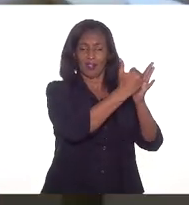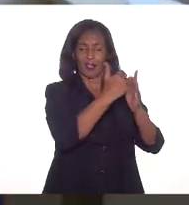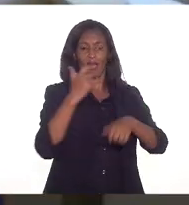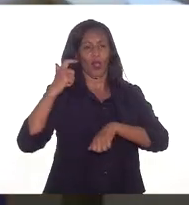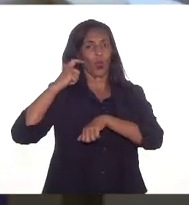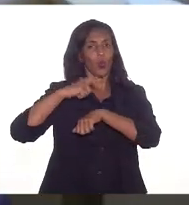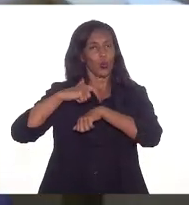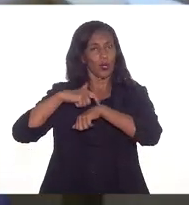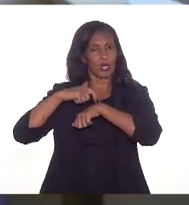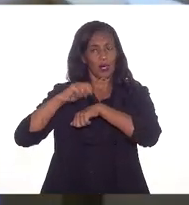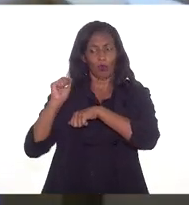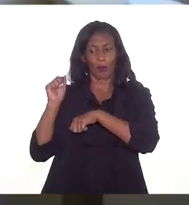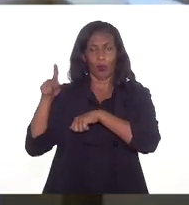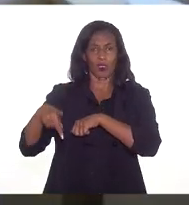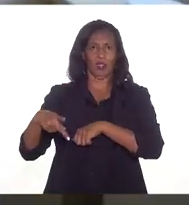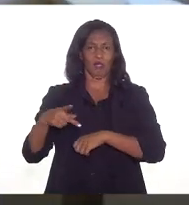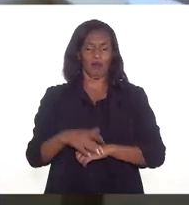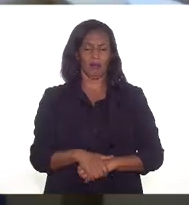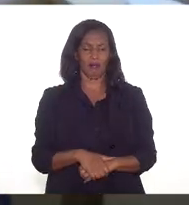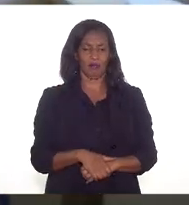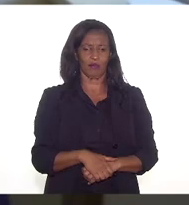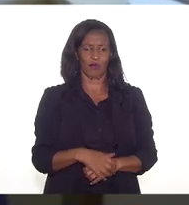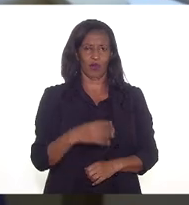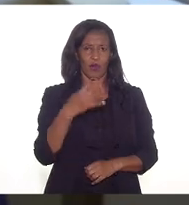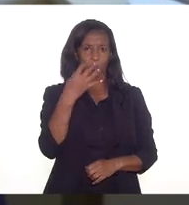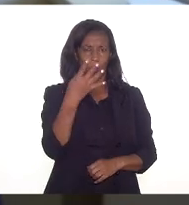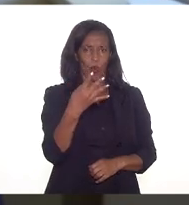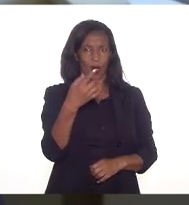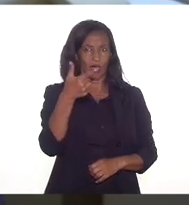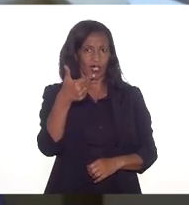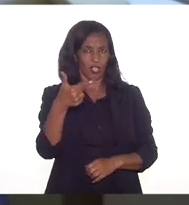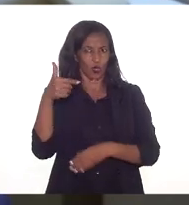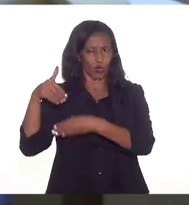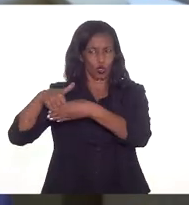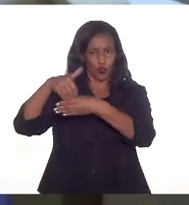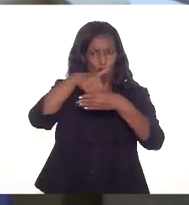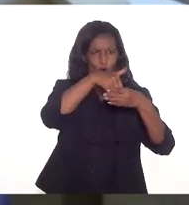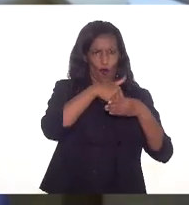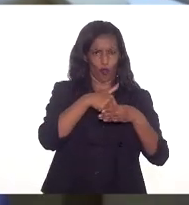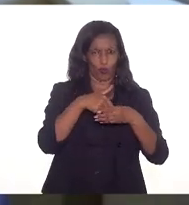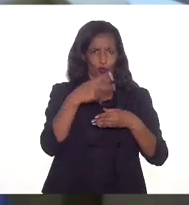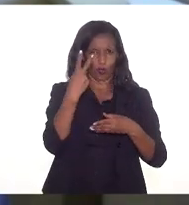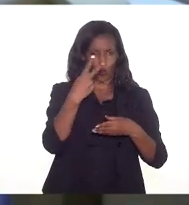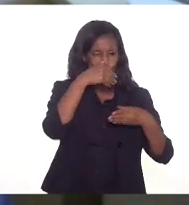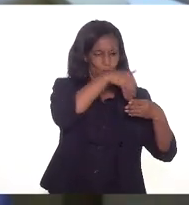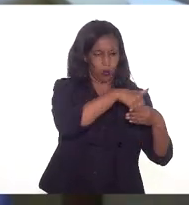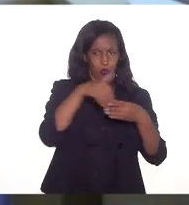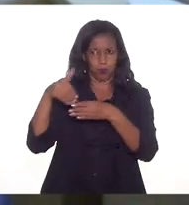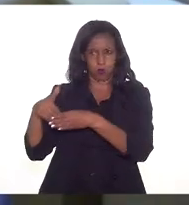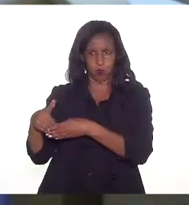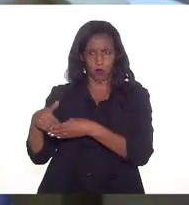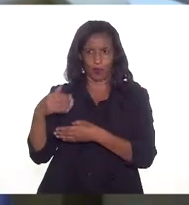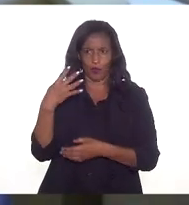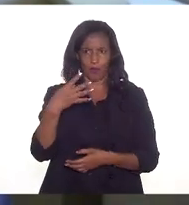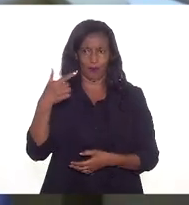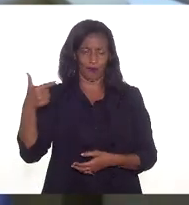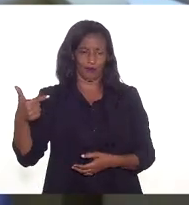das aposentadorias. 42 votos em 2 turnos.